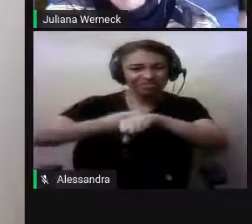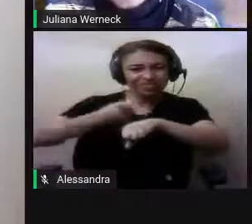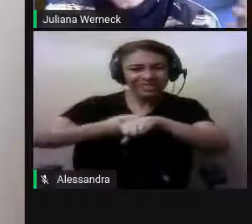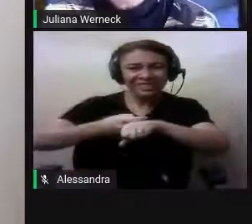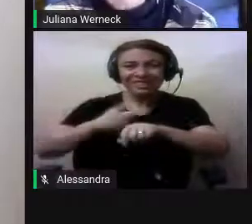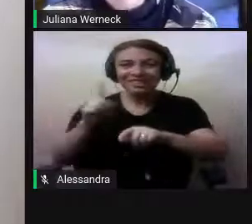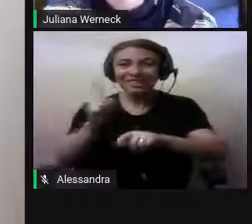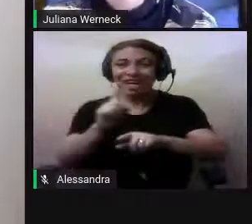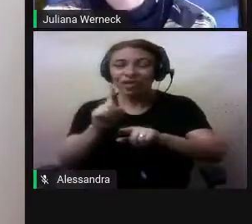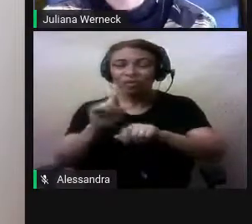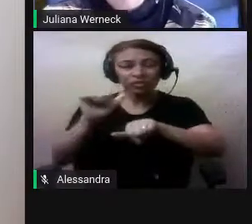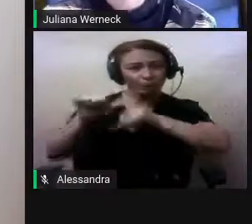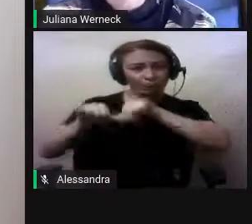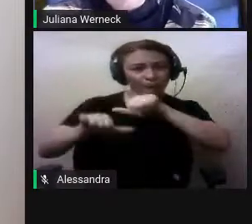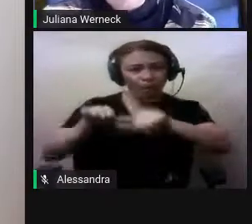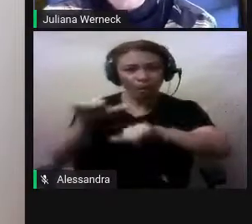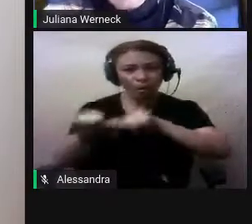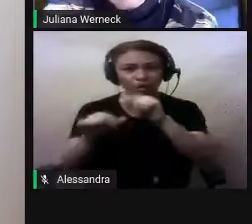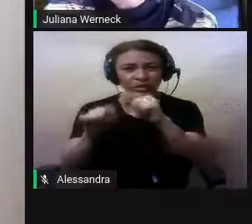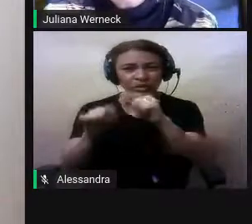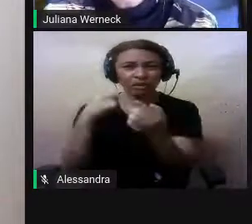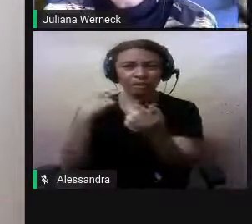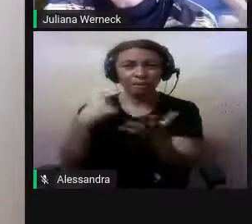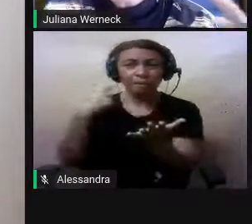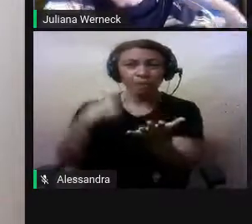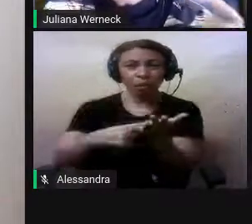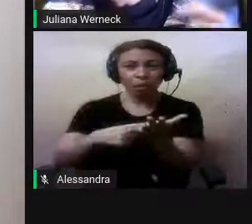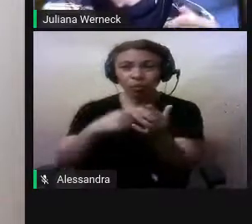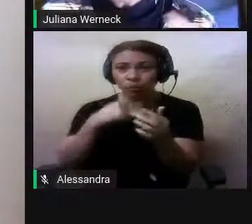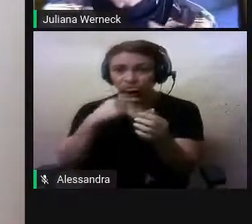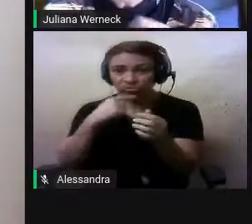né, readaptar a meta, né?